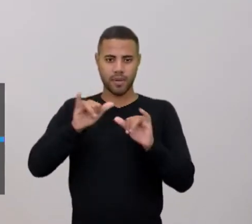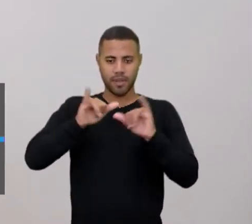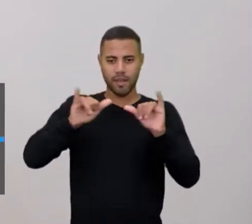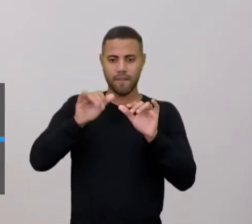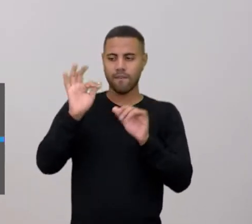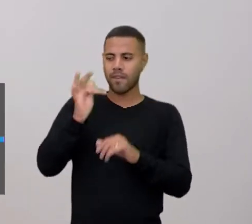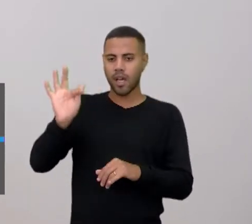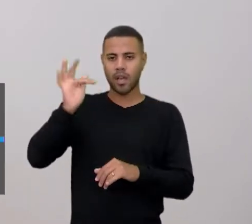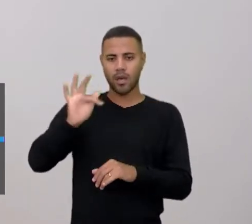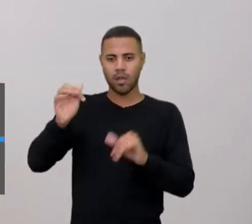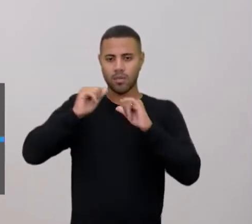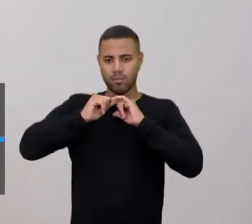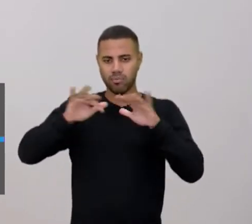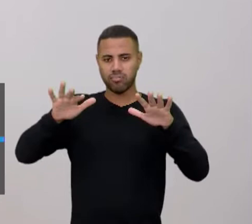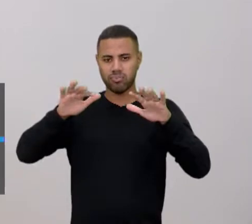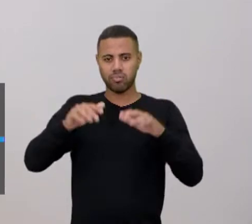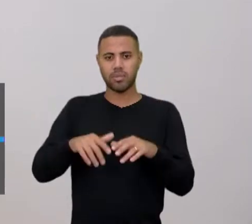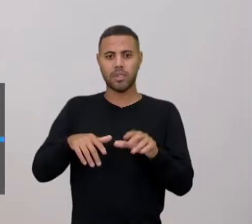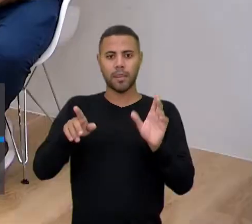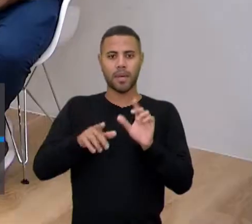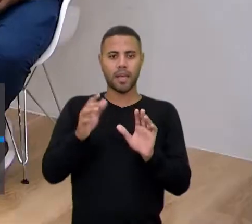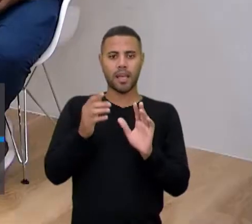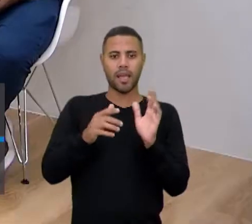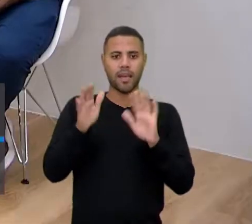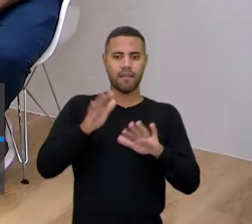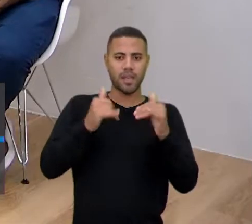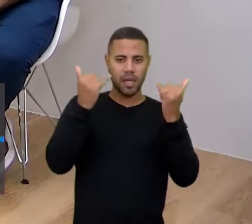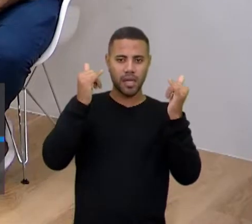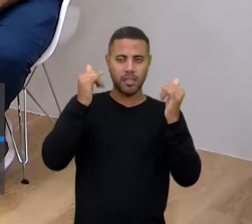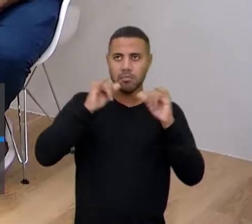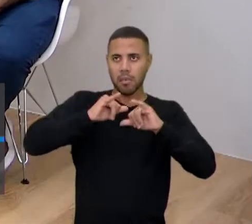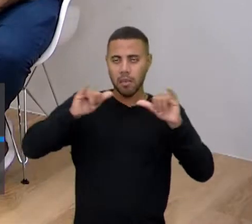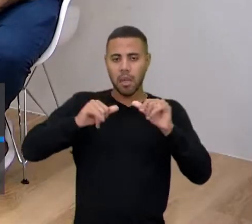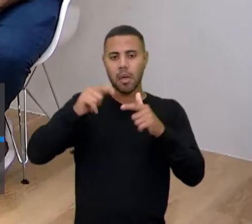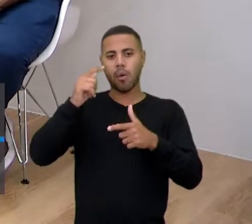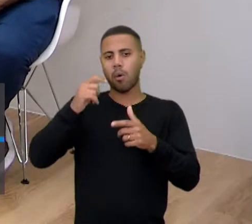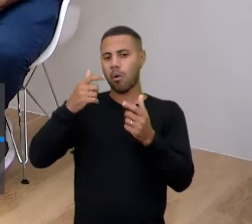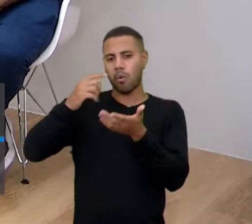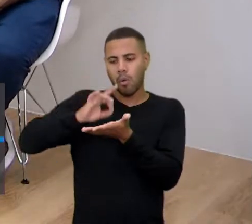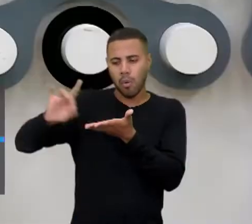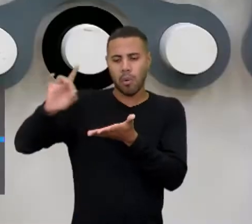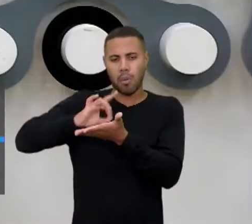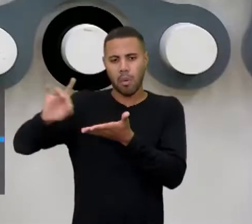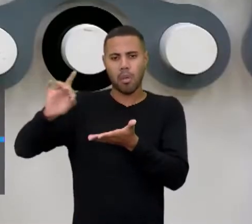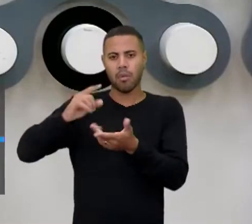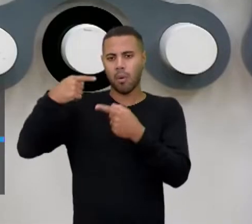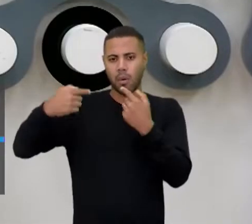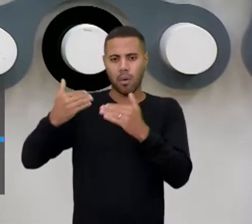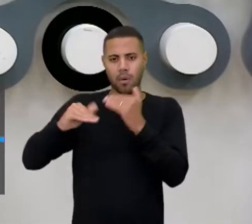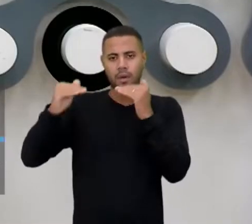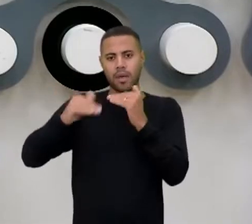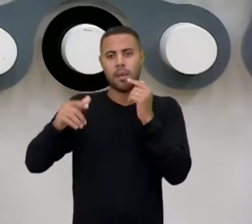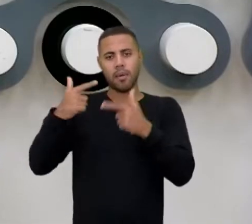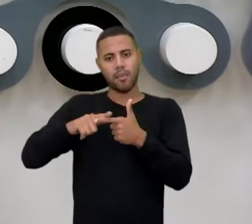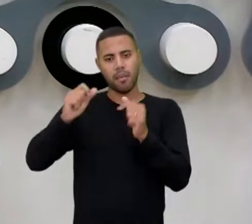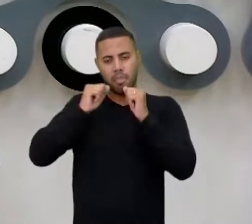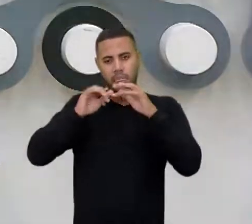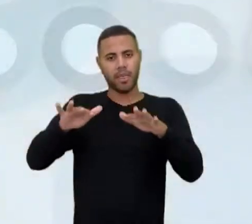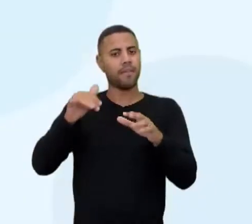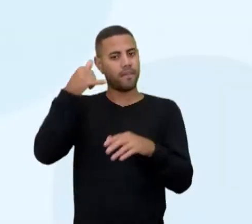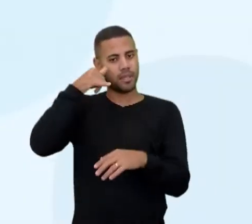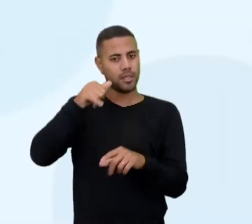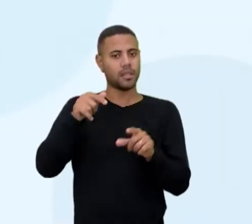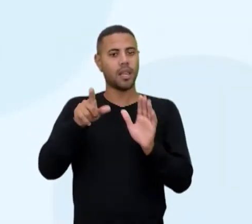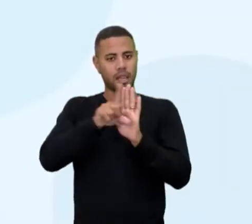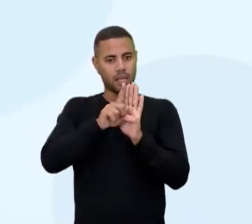coisas. Disseminação de discurso de ódio, né? Isso. Olha só, na aula de hoje a gente vai falar sobre uma outra parte disso, né?